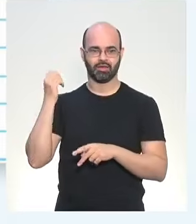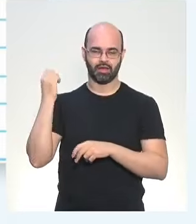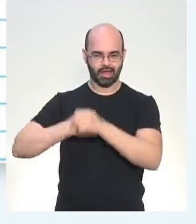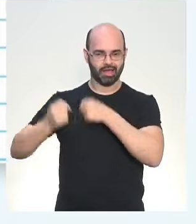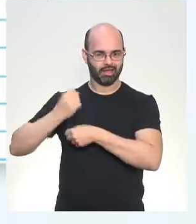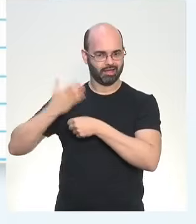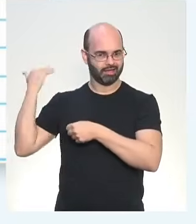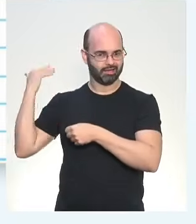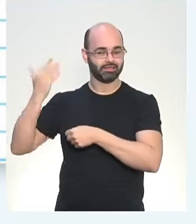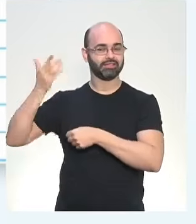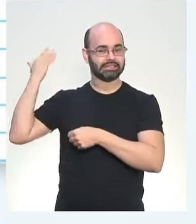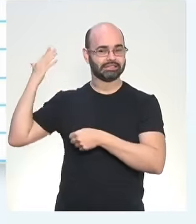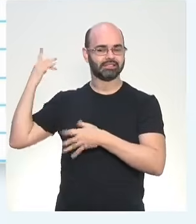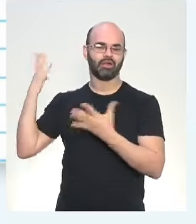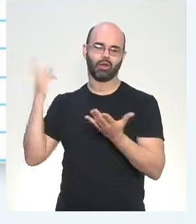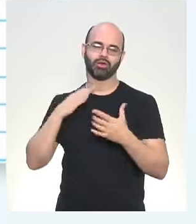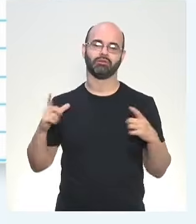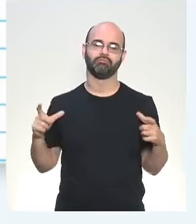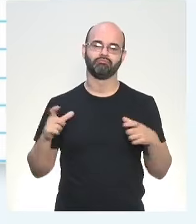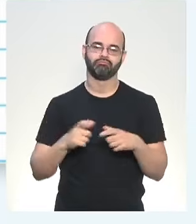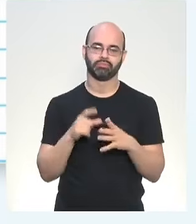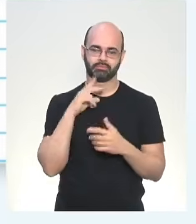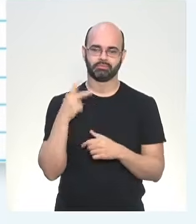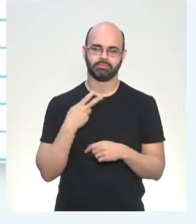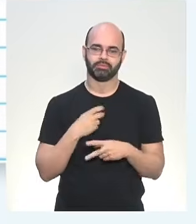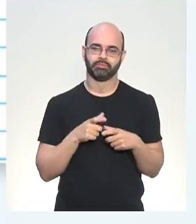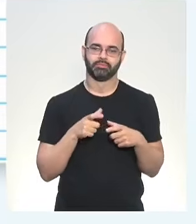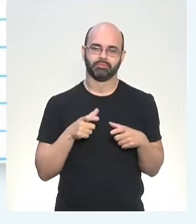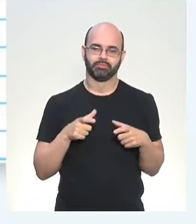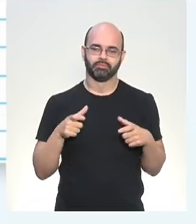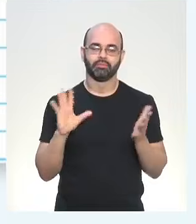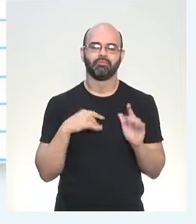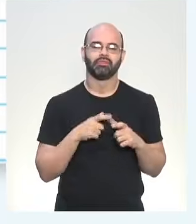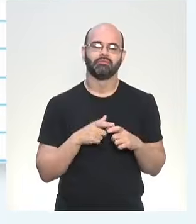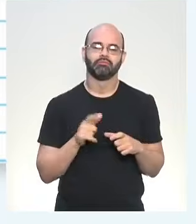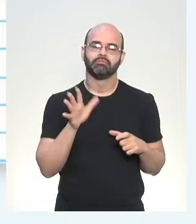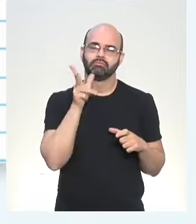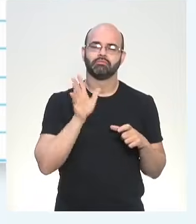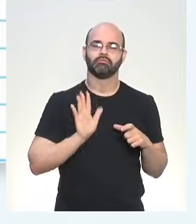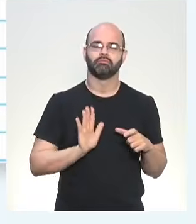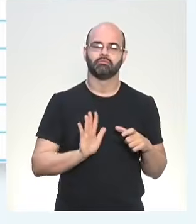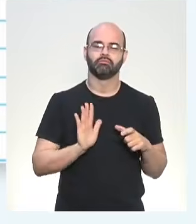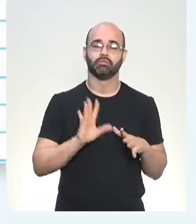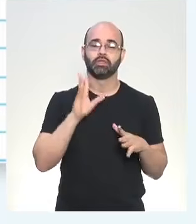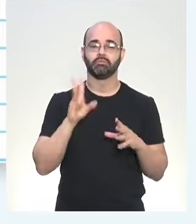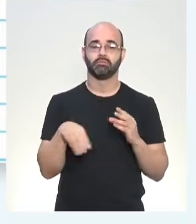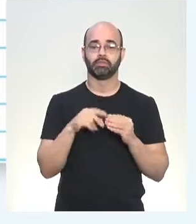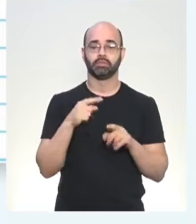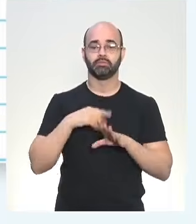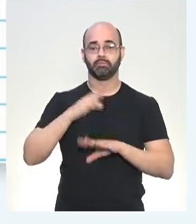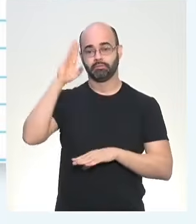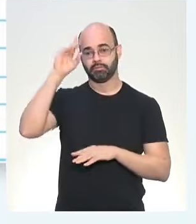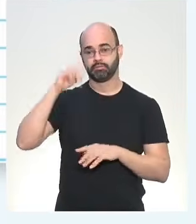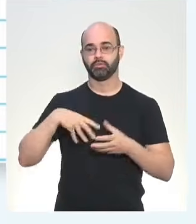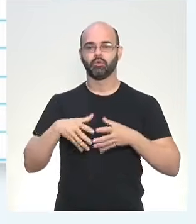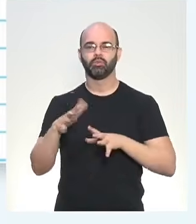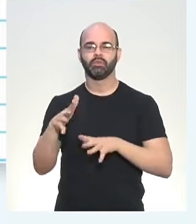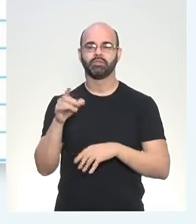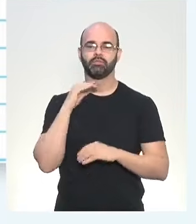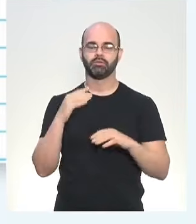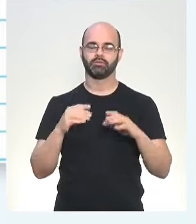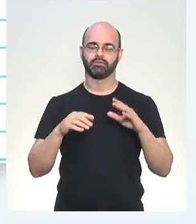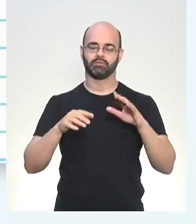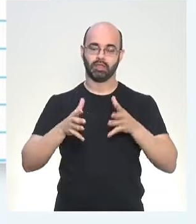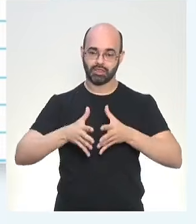vemos uma diminuição no ritmo de crescimento das maiores concentrações urbanas e incremento mais significativo para os centros de tamanho médio. De